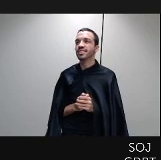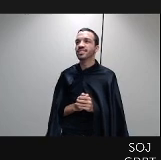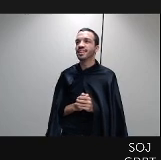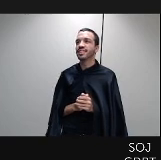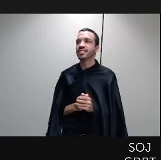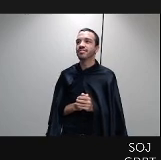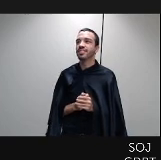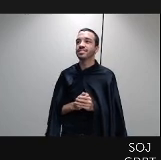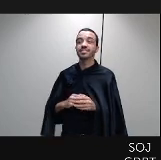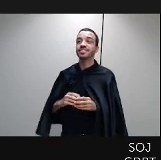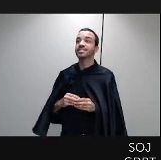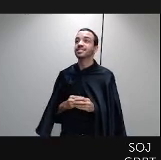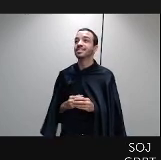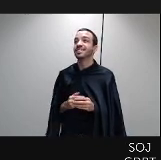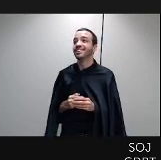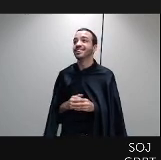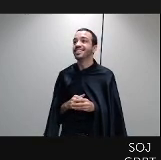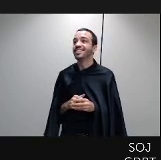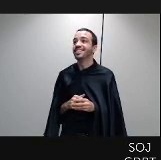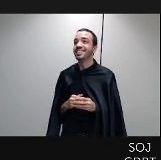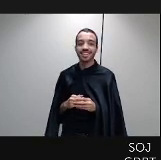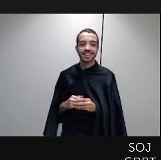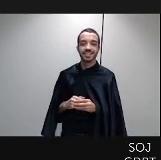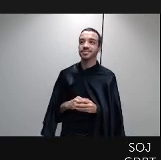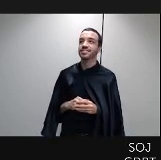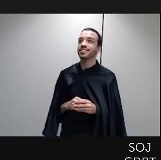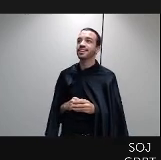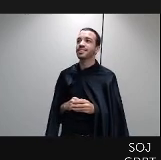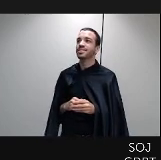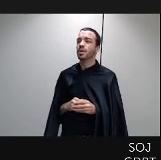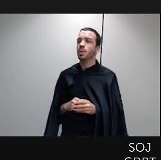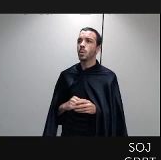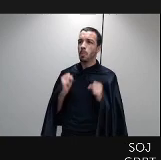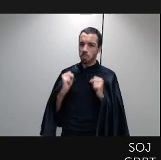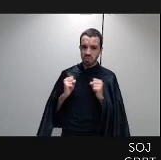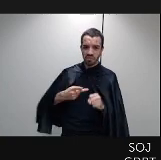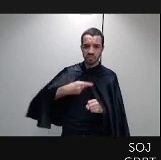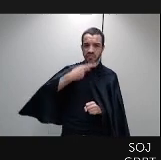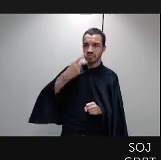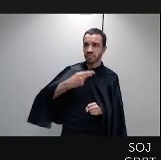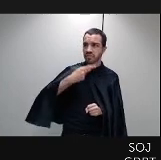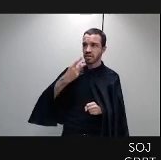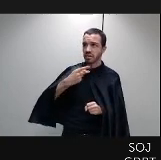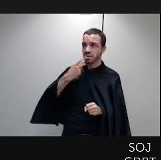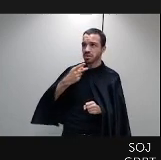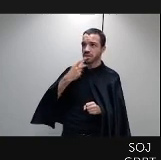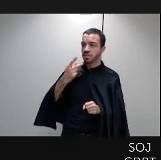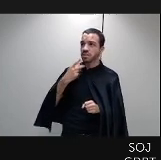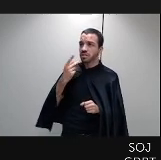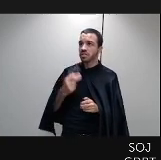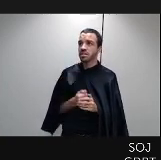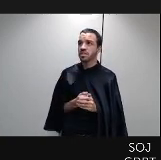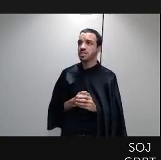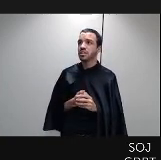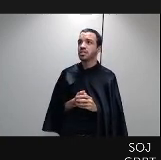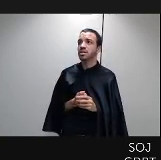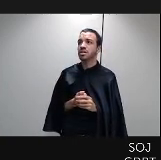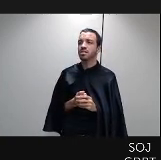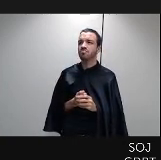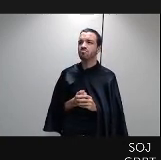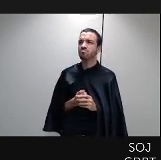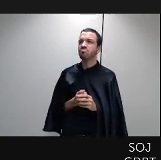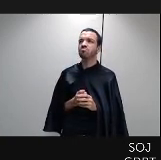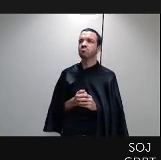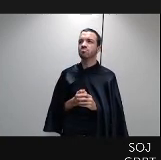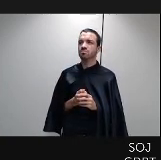2014 só se pode falar nessa você pode colocar essa discussão ciumento não tira se não havia falência